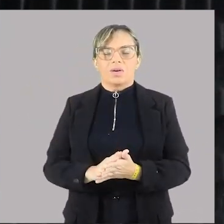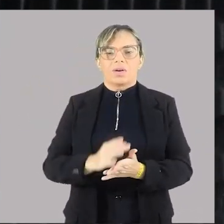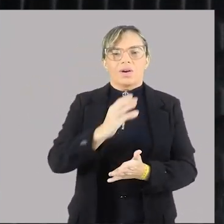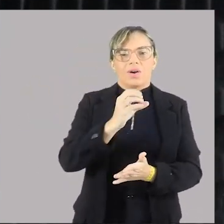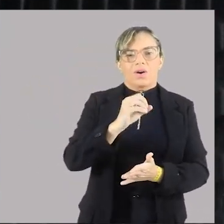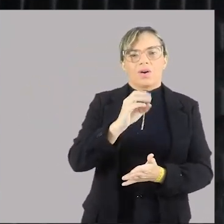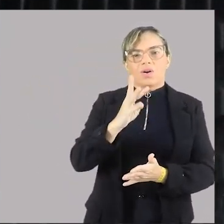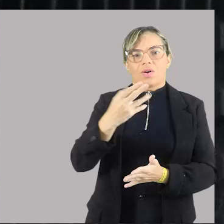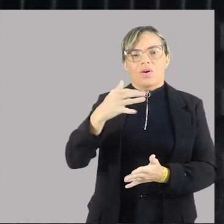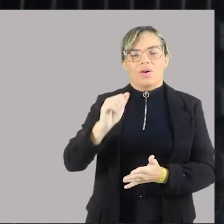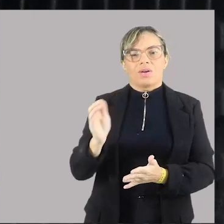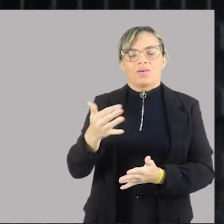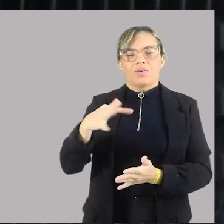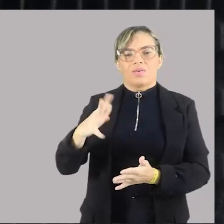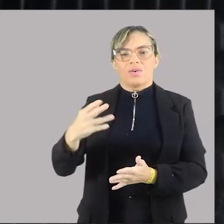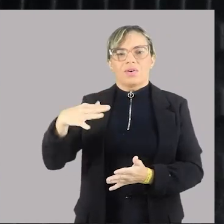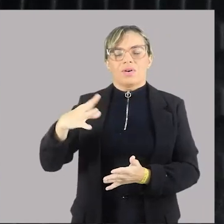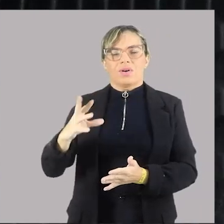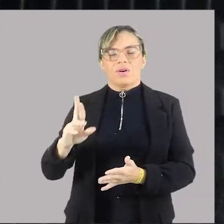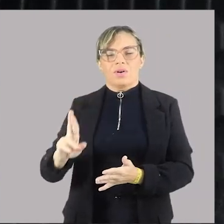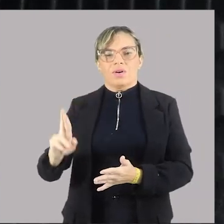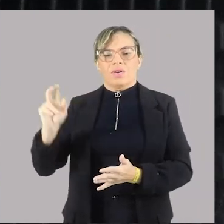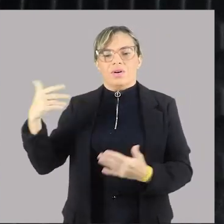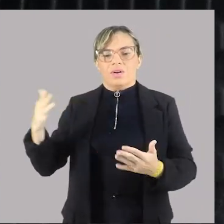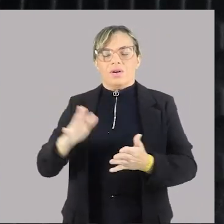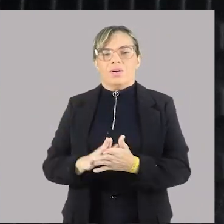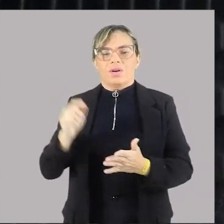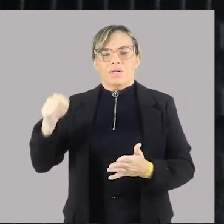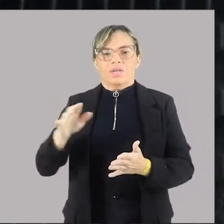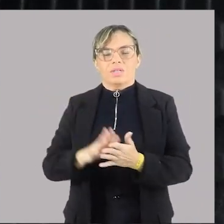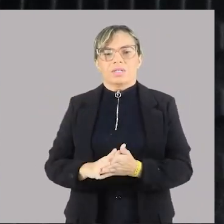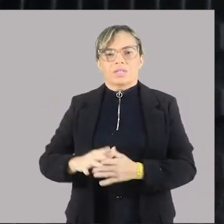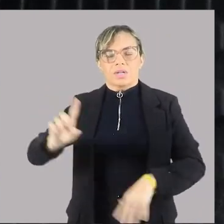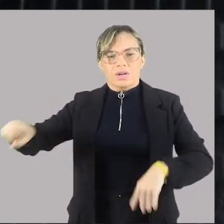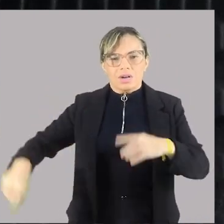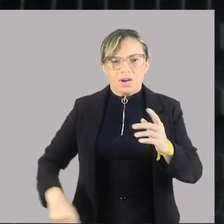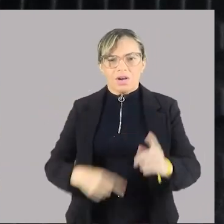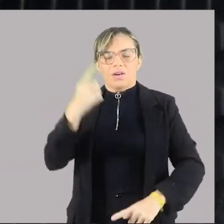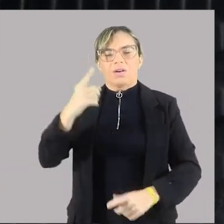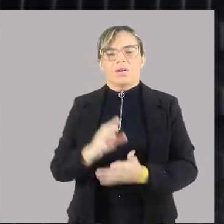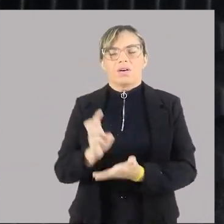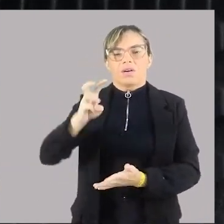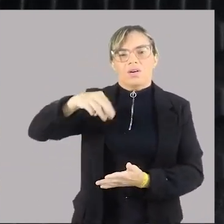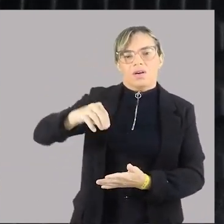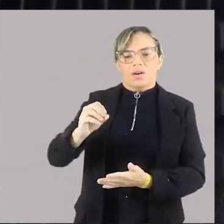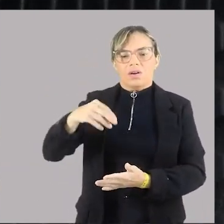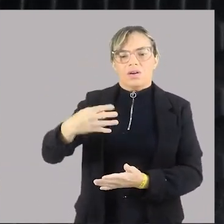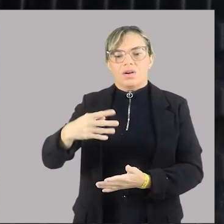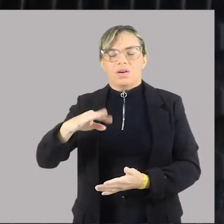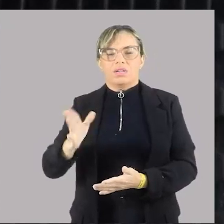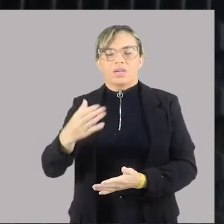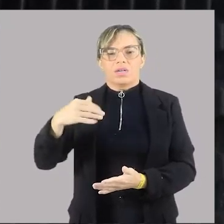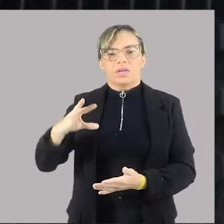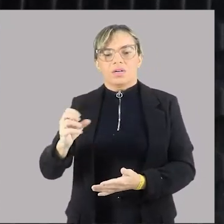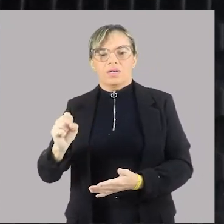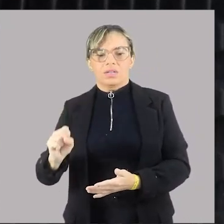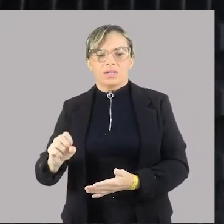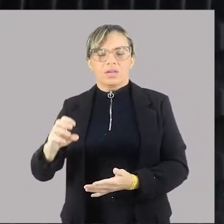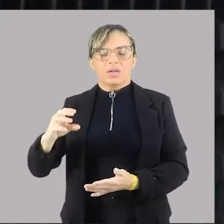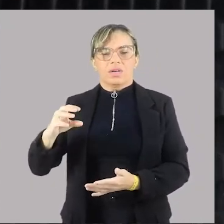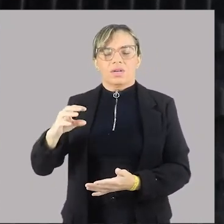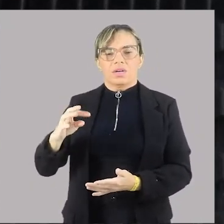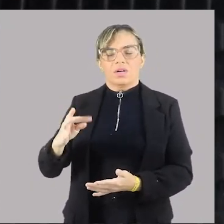lutando principalmente ali na vitória da Batalha de Monte Castelo, na Segunda Guerra Mundial, ao lado dos países